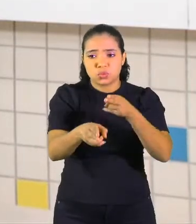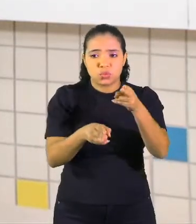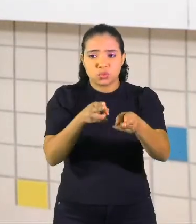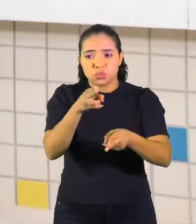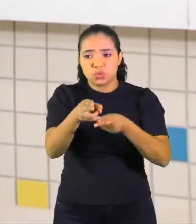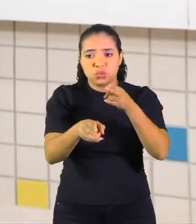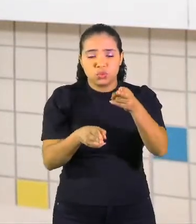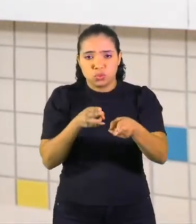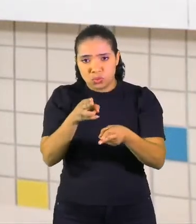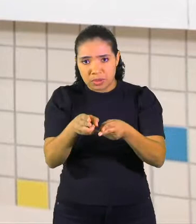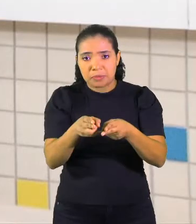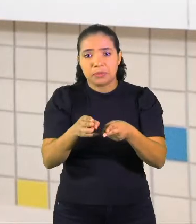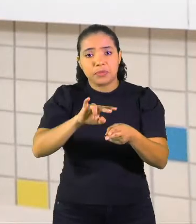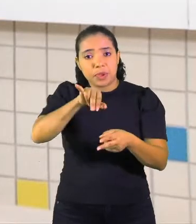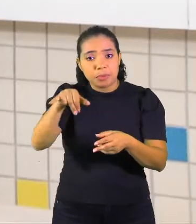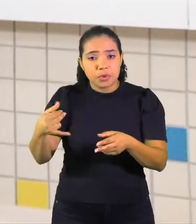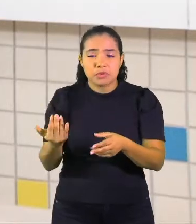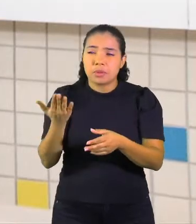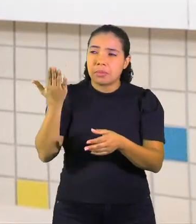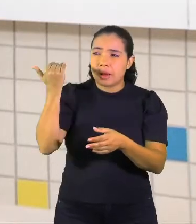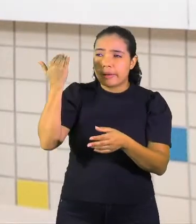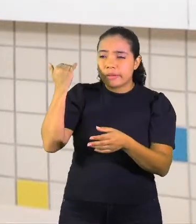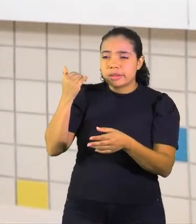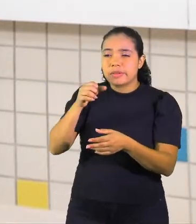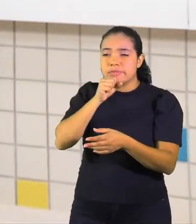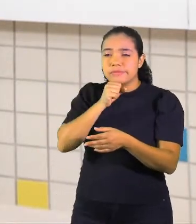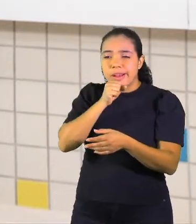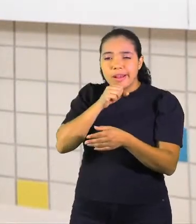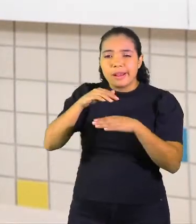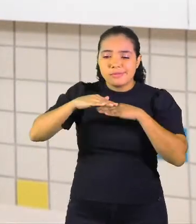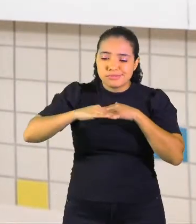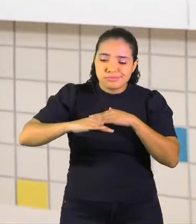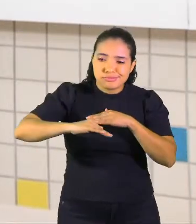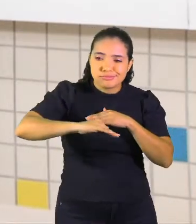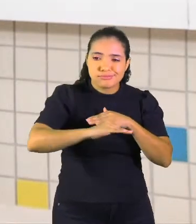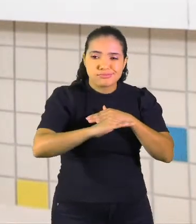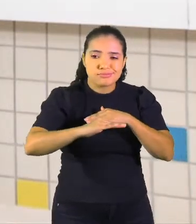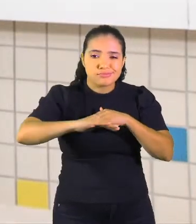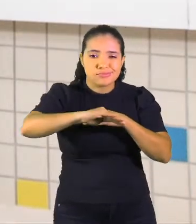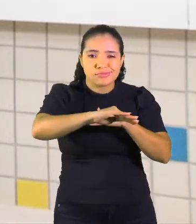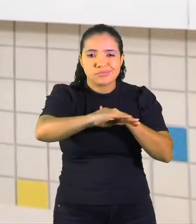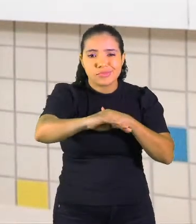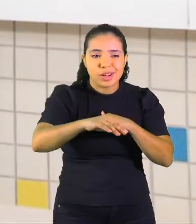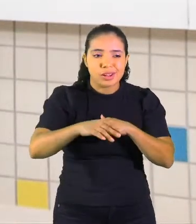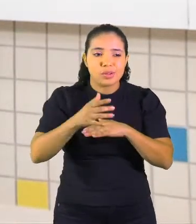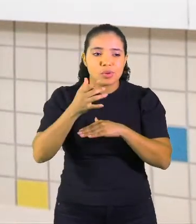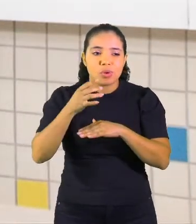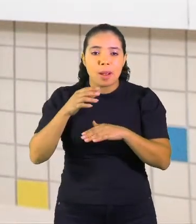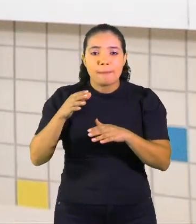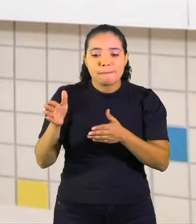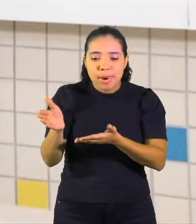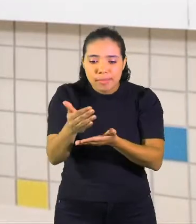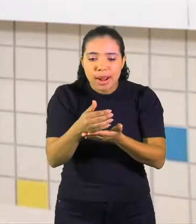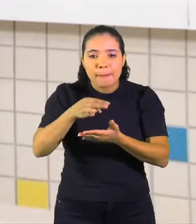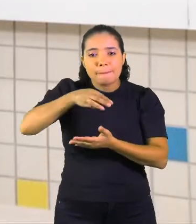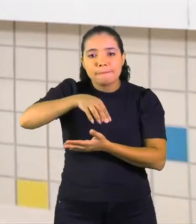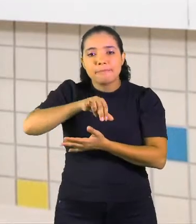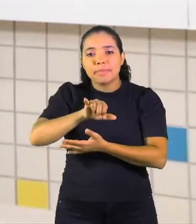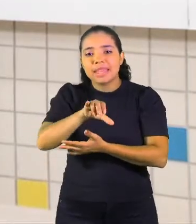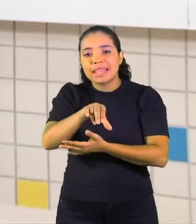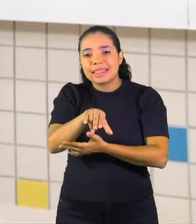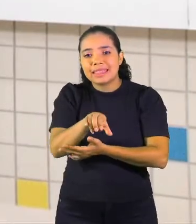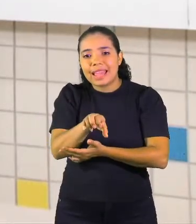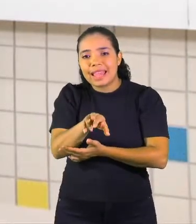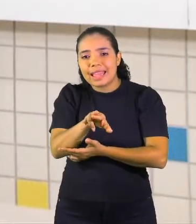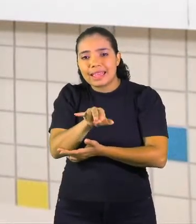Aproveitou-se aquela velha estrada por onde passavam os minérios, de onde eles tiravam minérios,